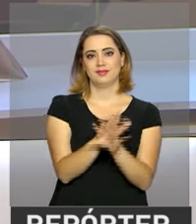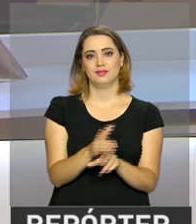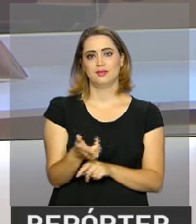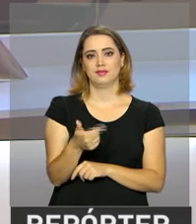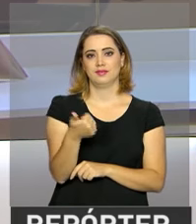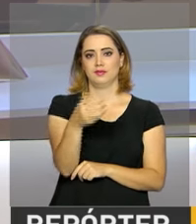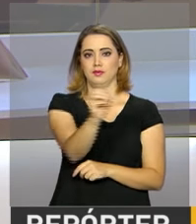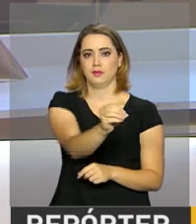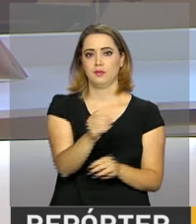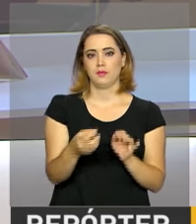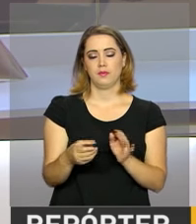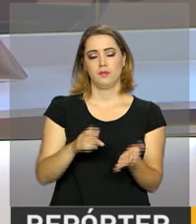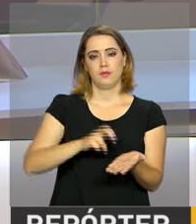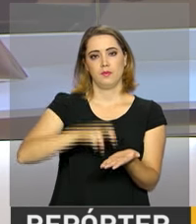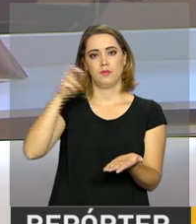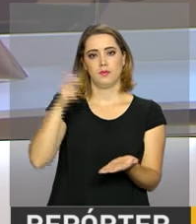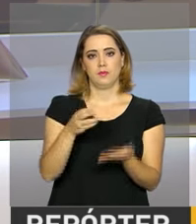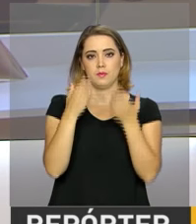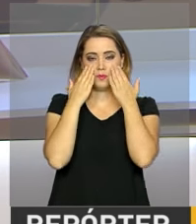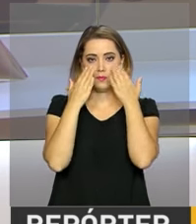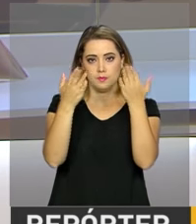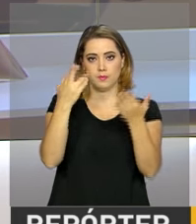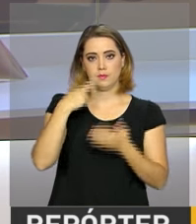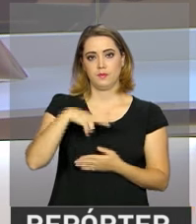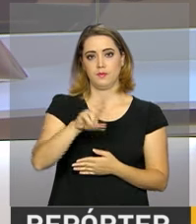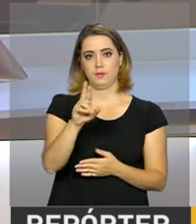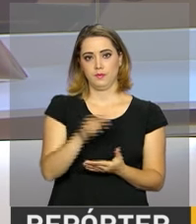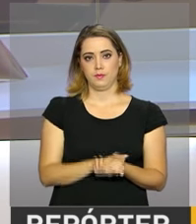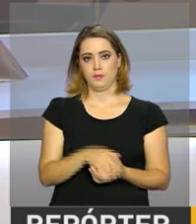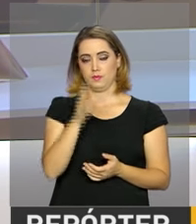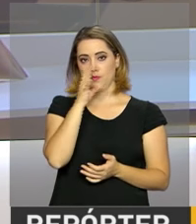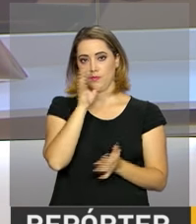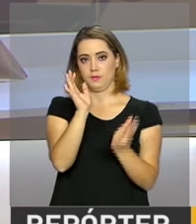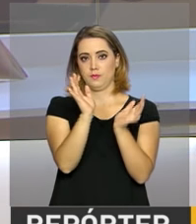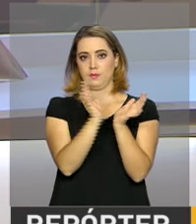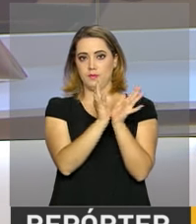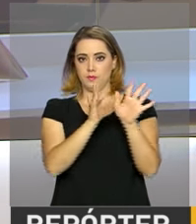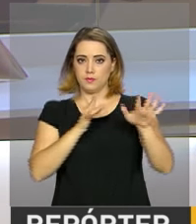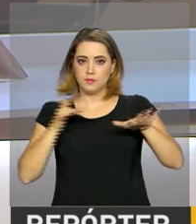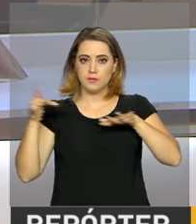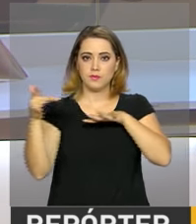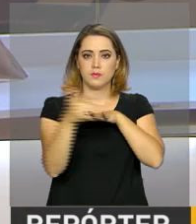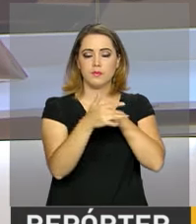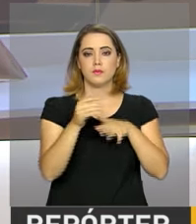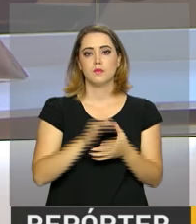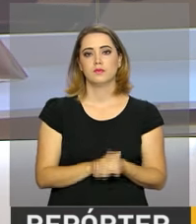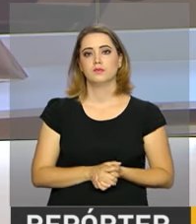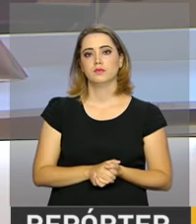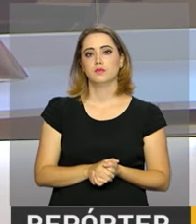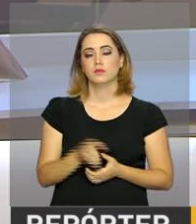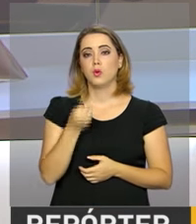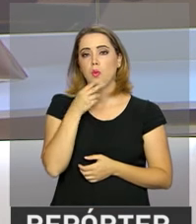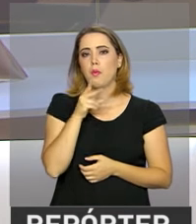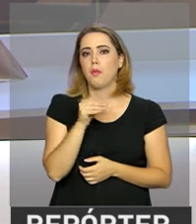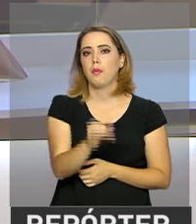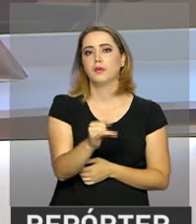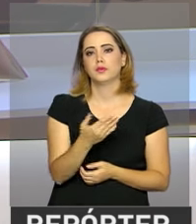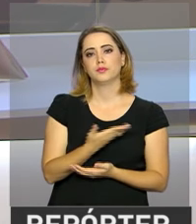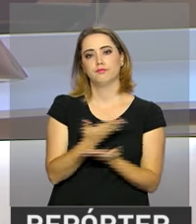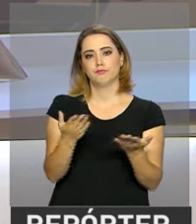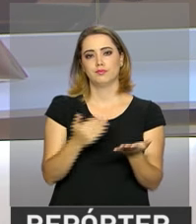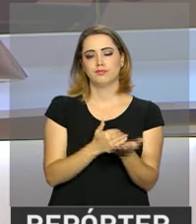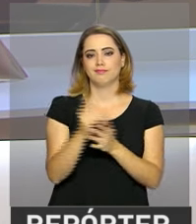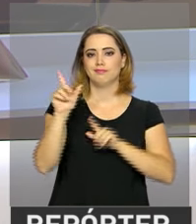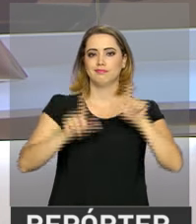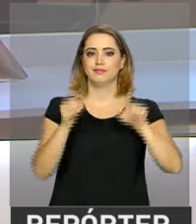voltamos às 10 da manhã na próxima edição do Repórter NBR. Acompanhe também as novidades em nossas redes sociais. Um bom dia para você e continue